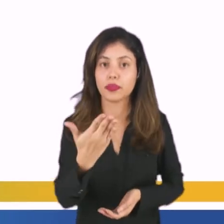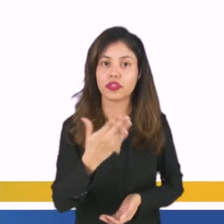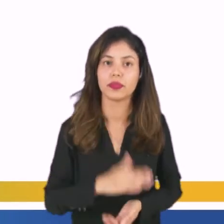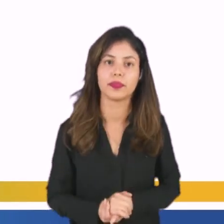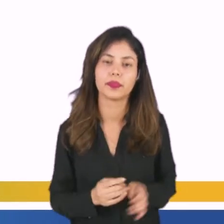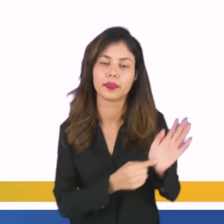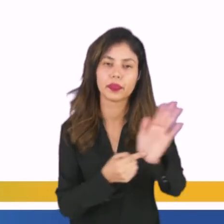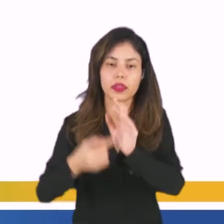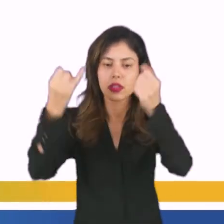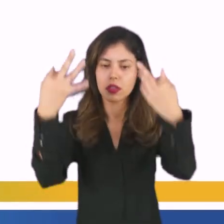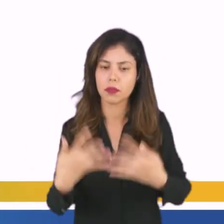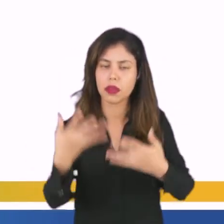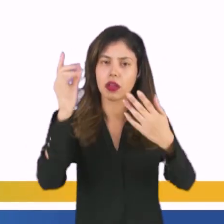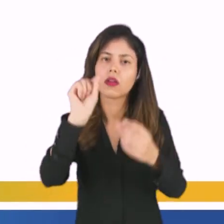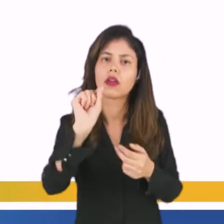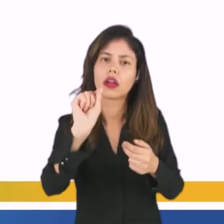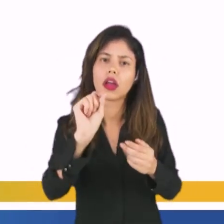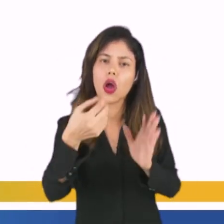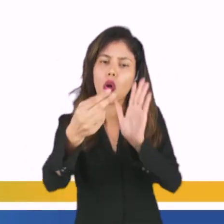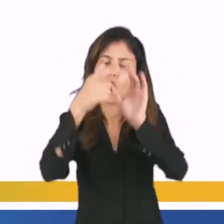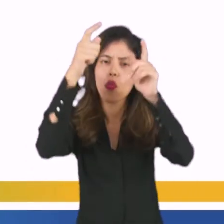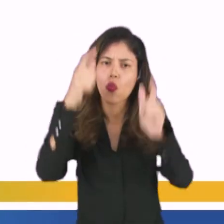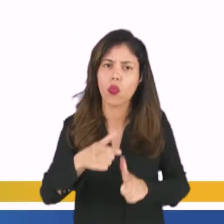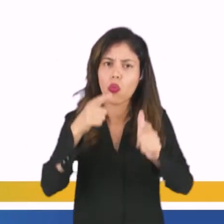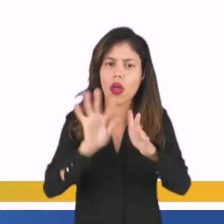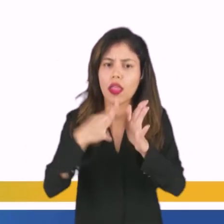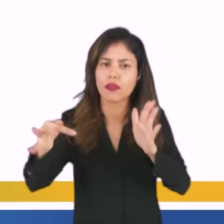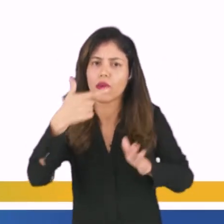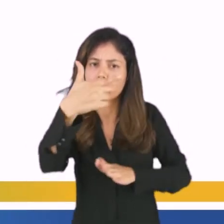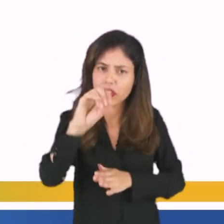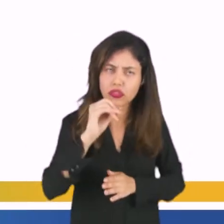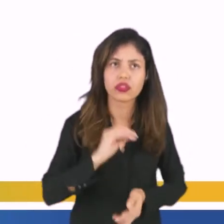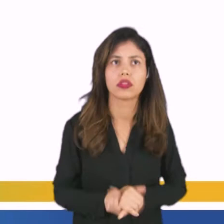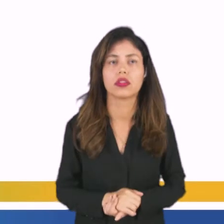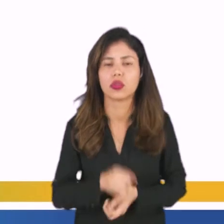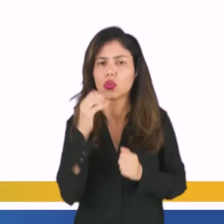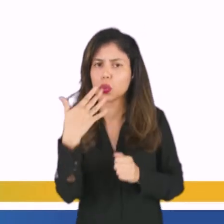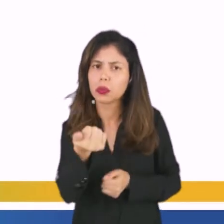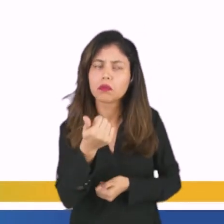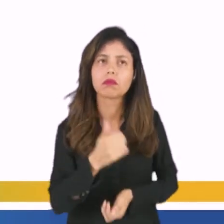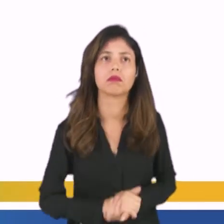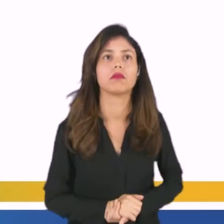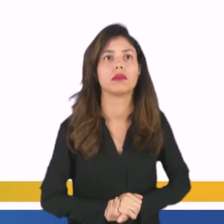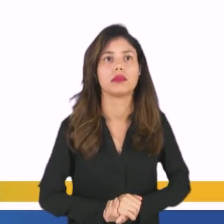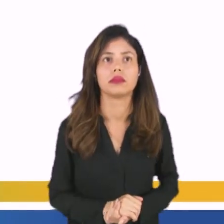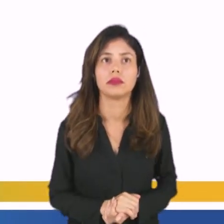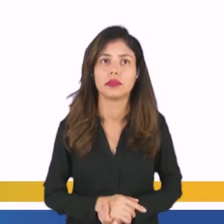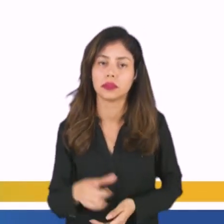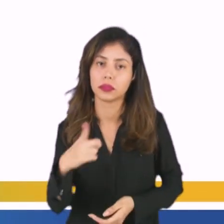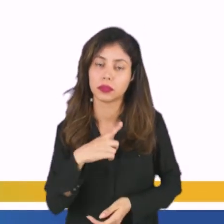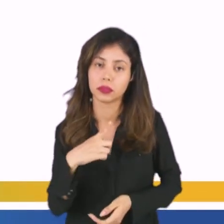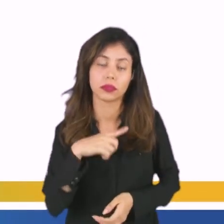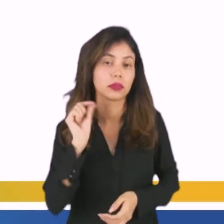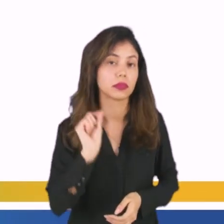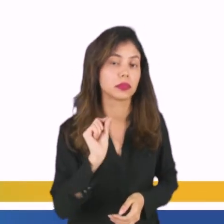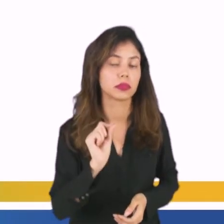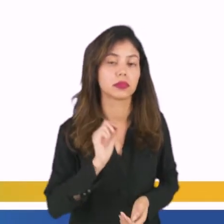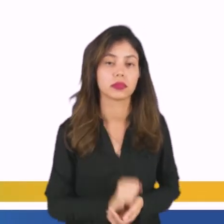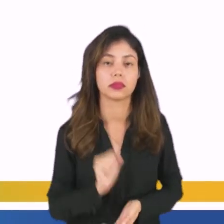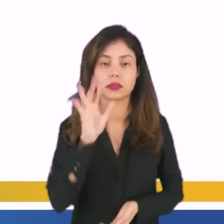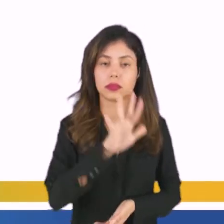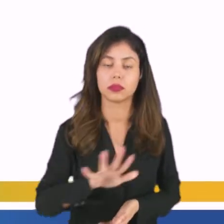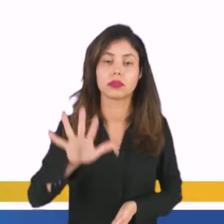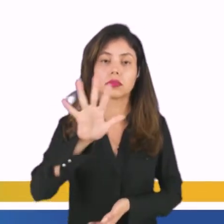Isso implica dizer que é a posição da função em 20. Tudo bem? Então, nós temos